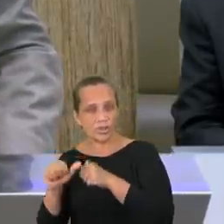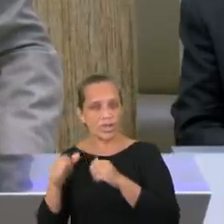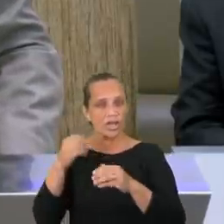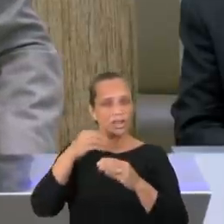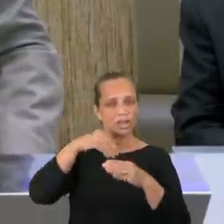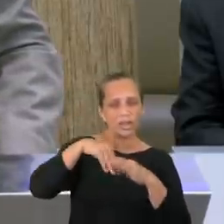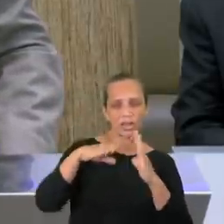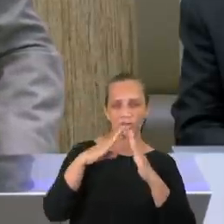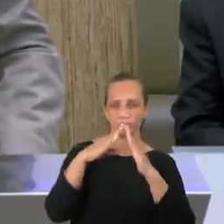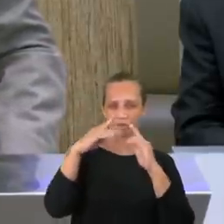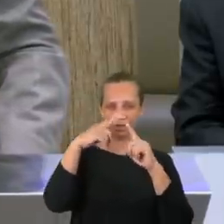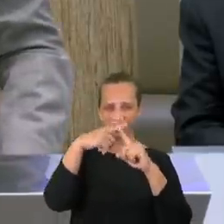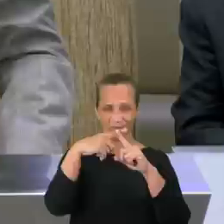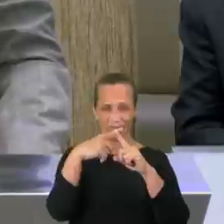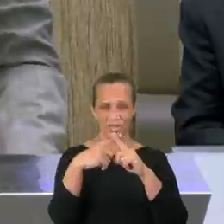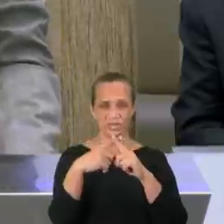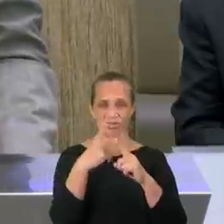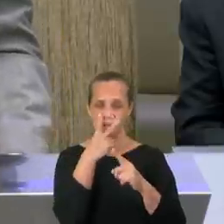perdido.